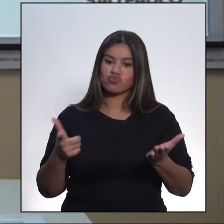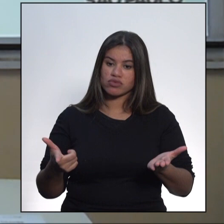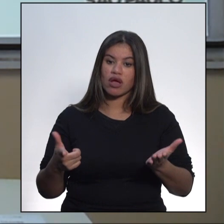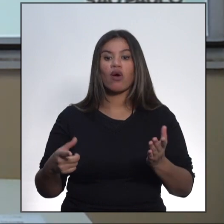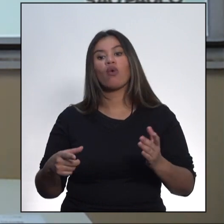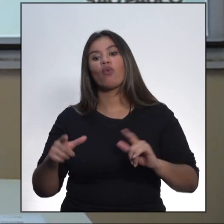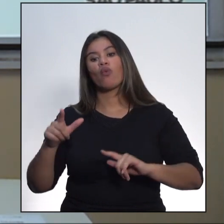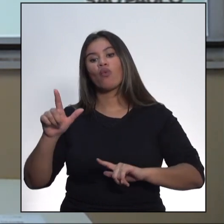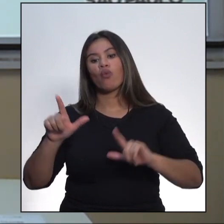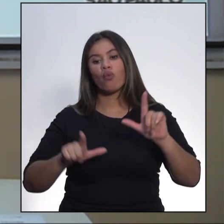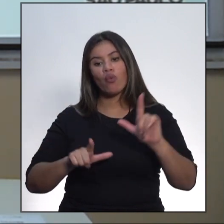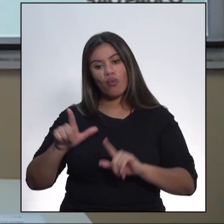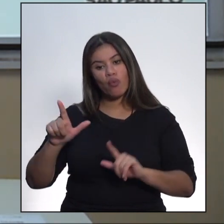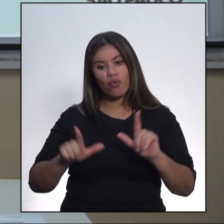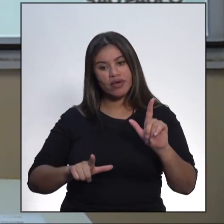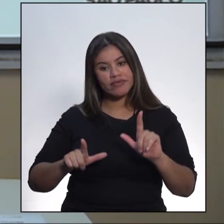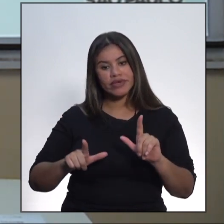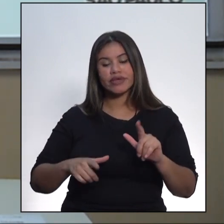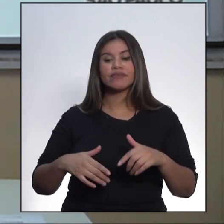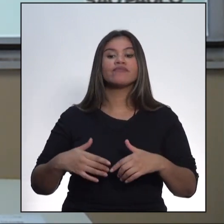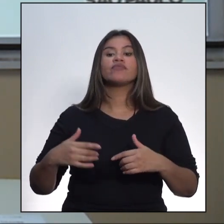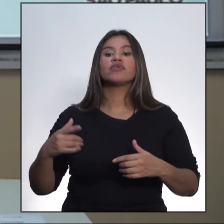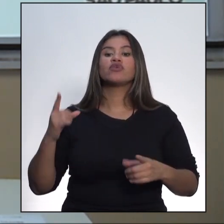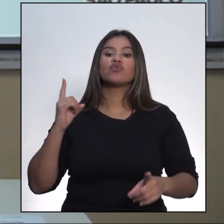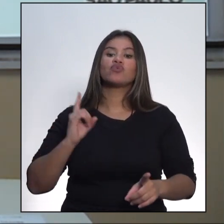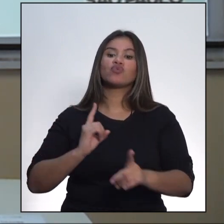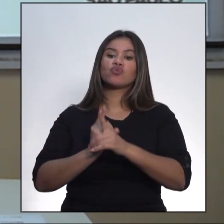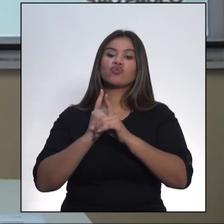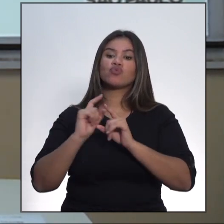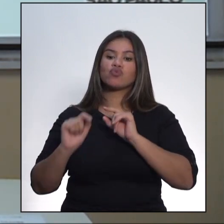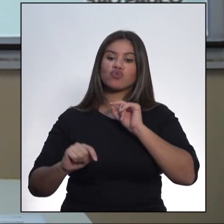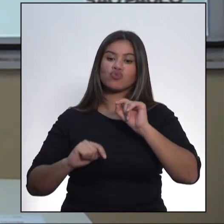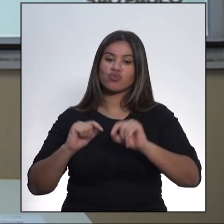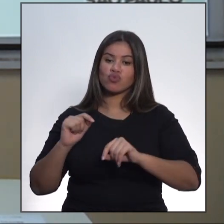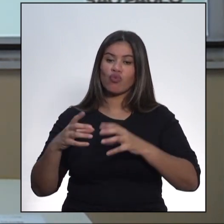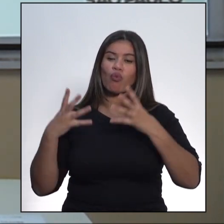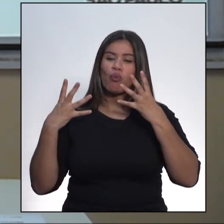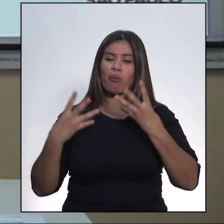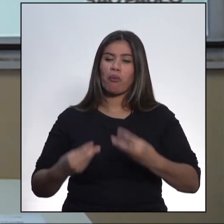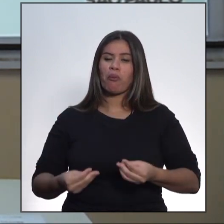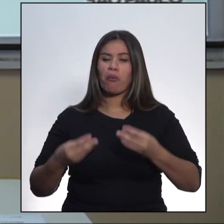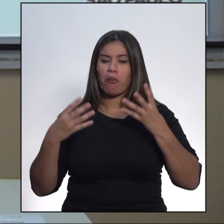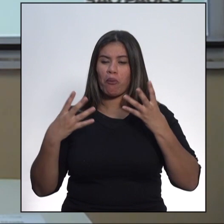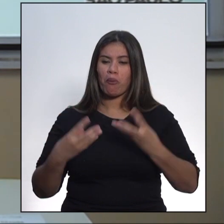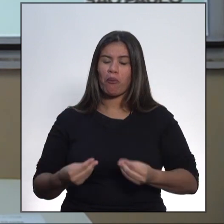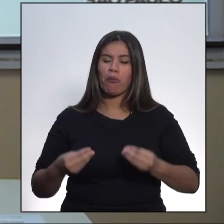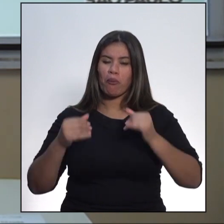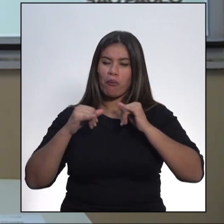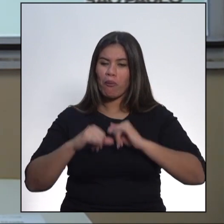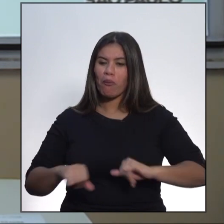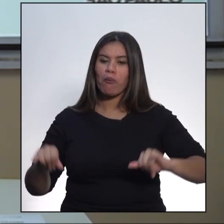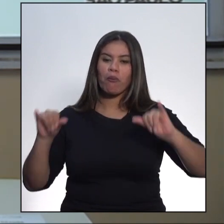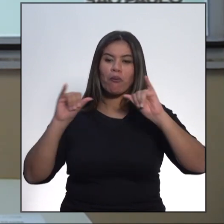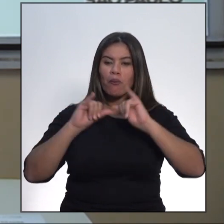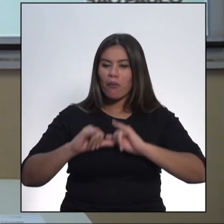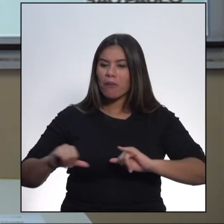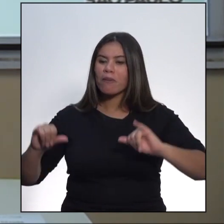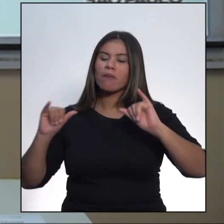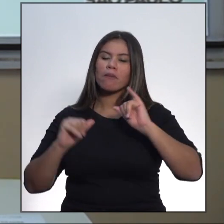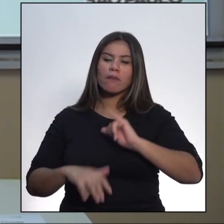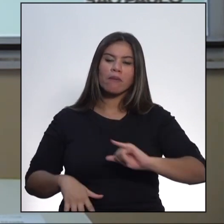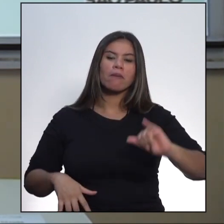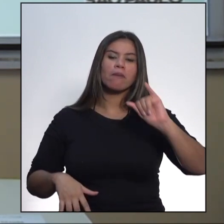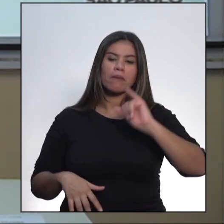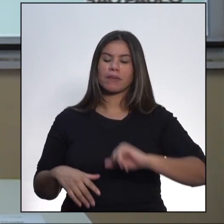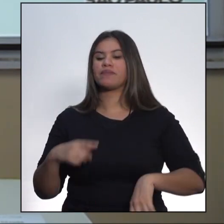jornal televisionado, nós encontramos muitas e muitas notícias, né? E